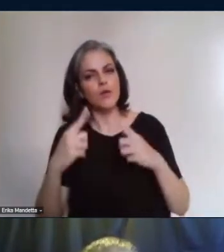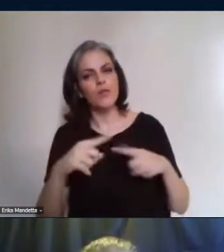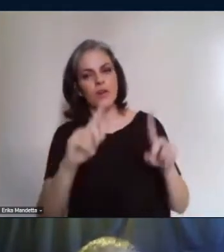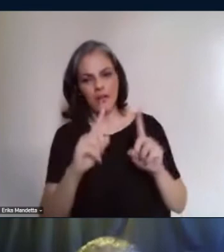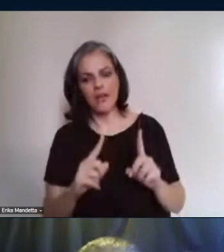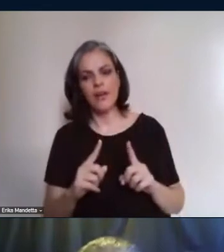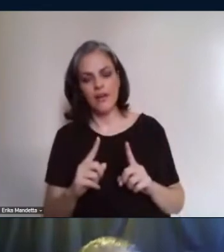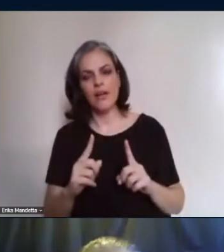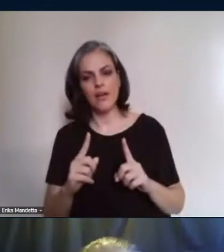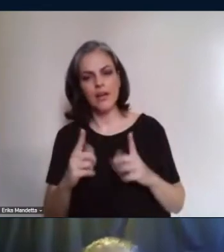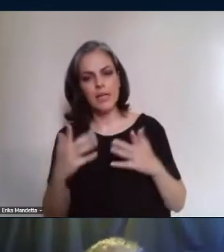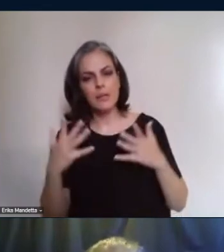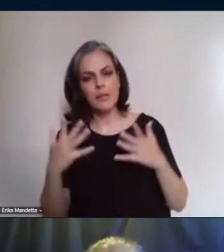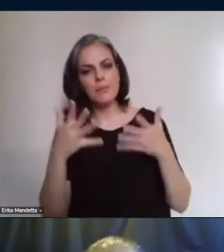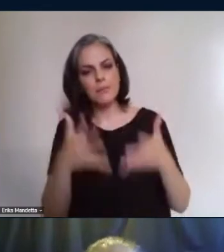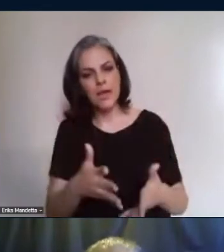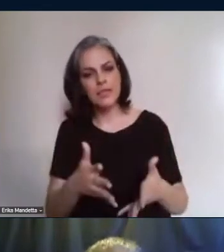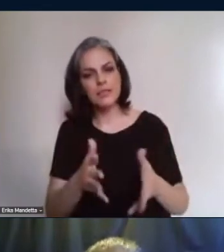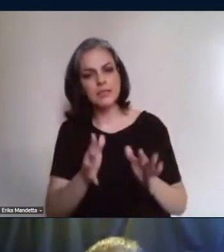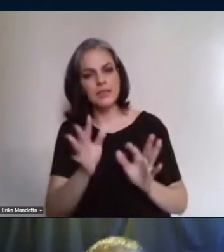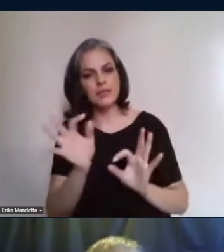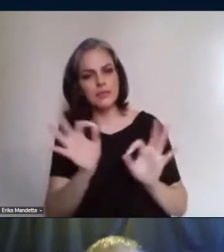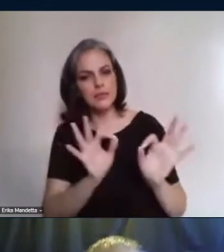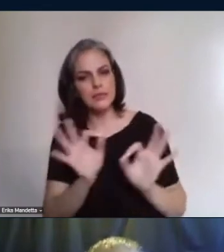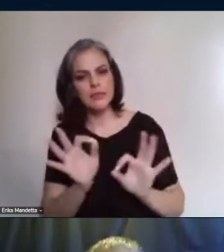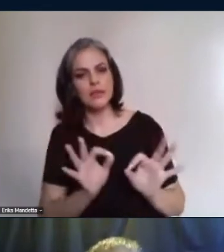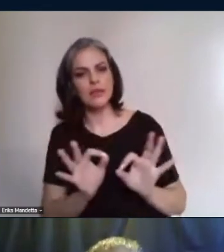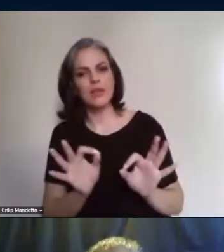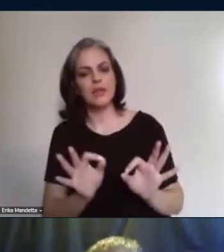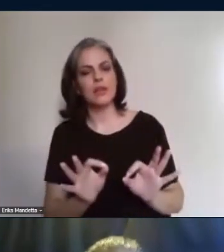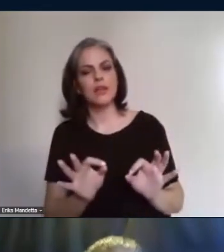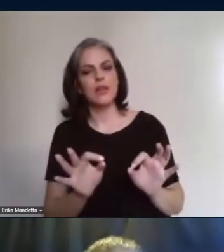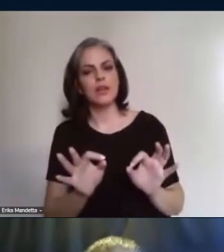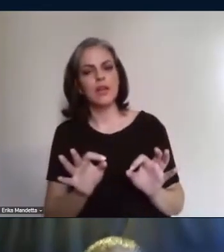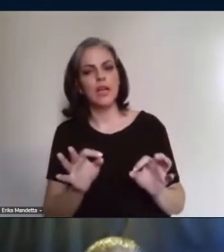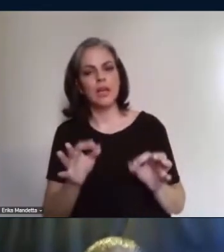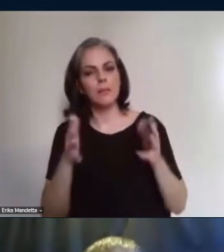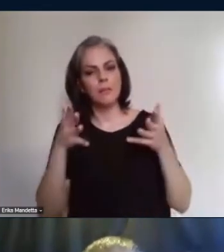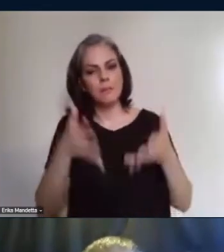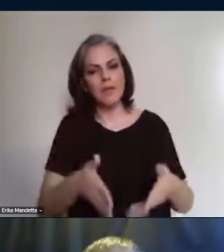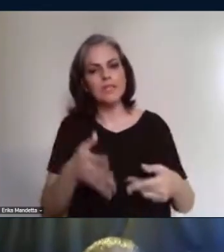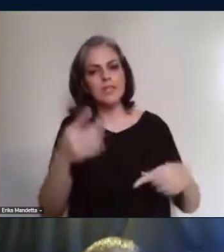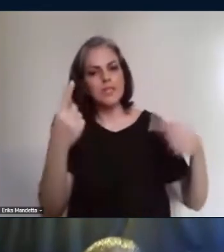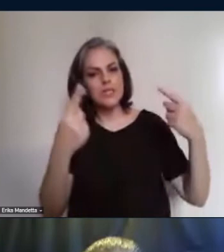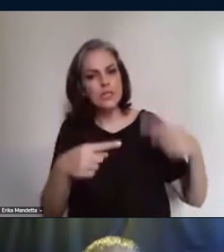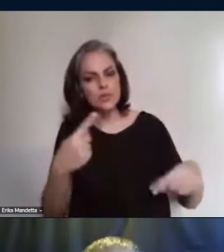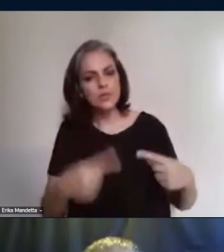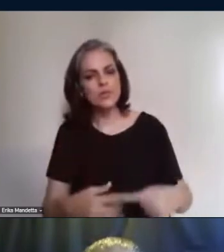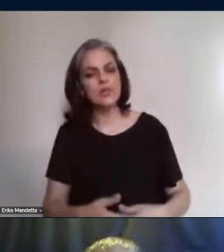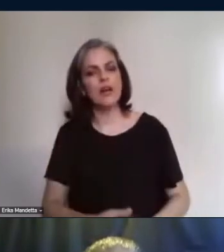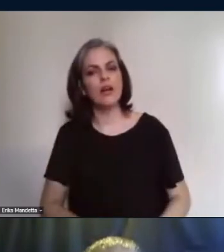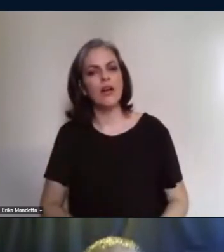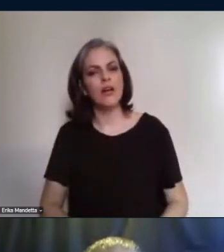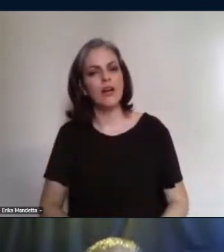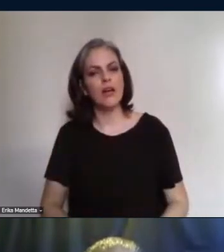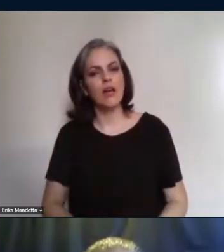participem da elaboração, das discussões e eu acho que a França vai ter que, não sei de que forma,